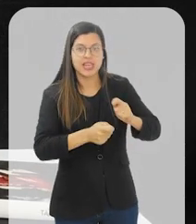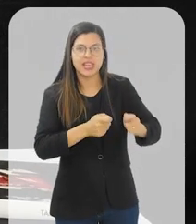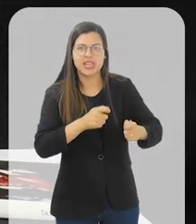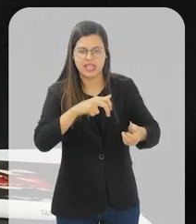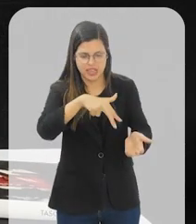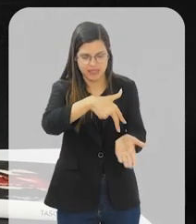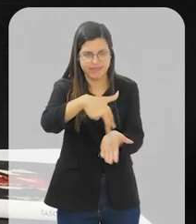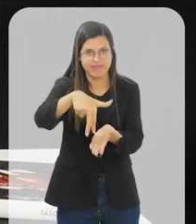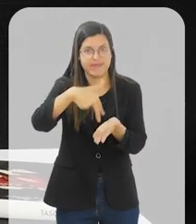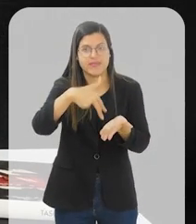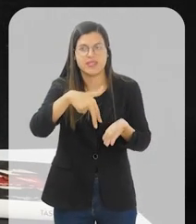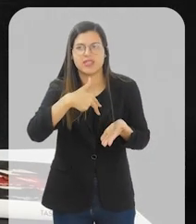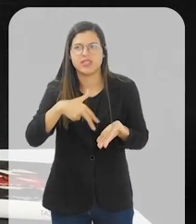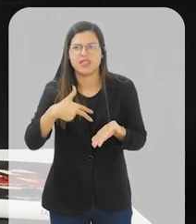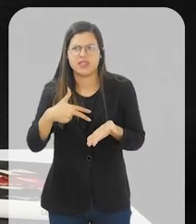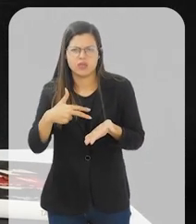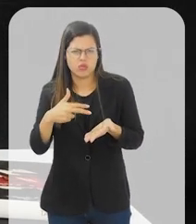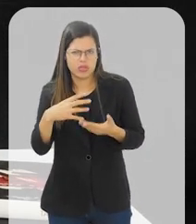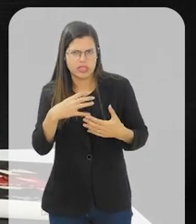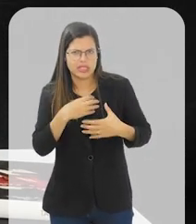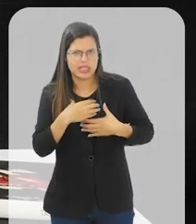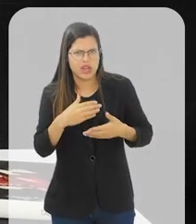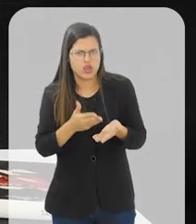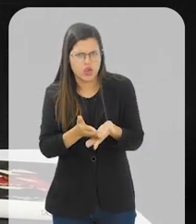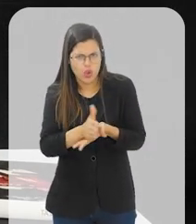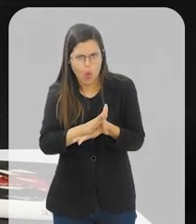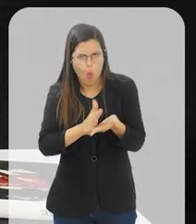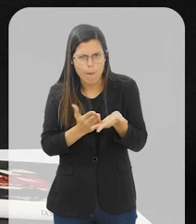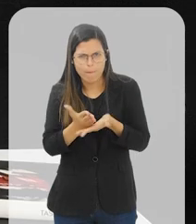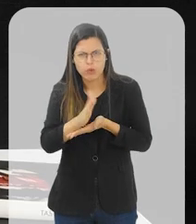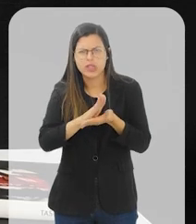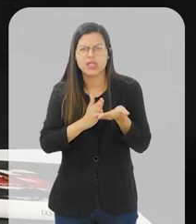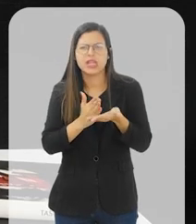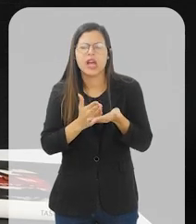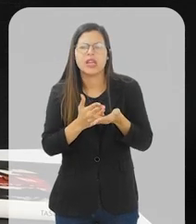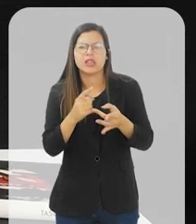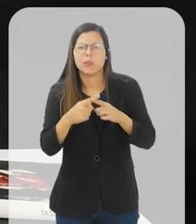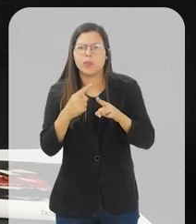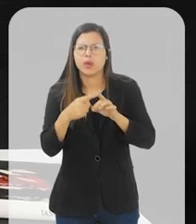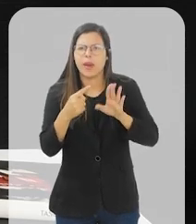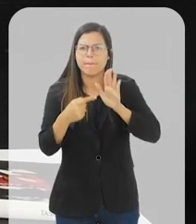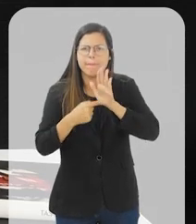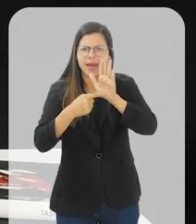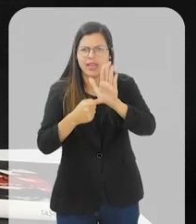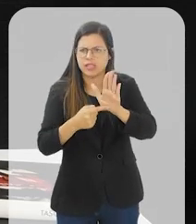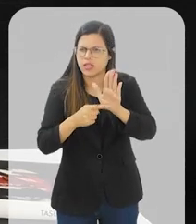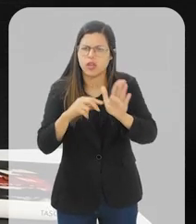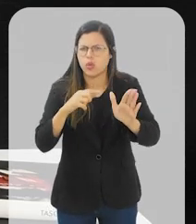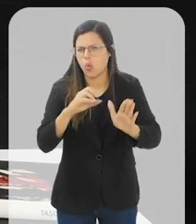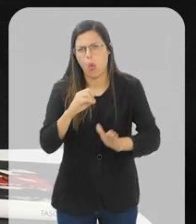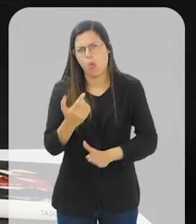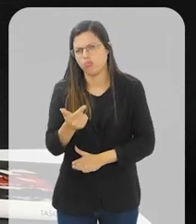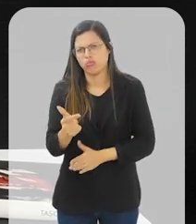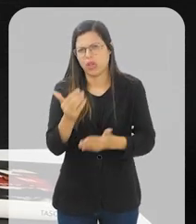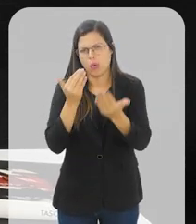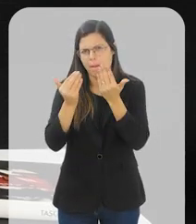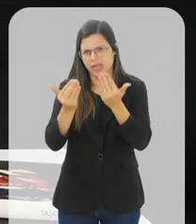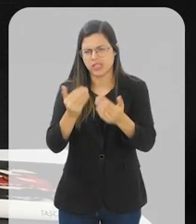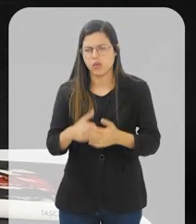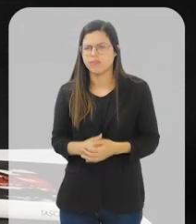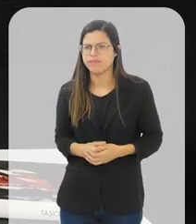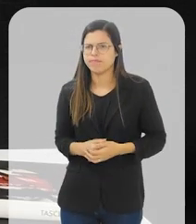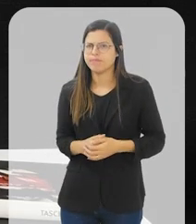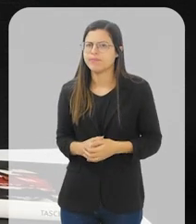A rainha de bateria, às vezes, se sentiu incomodada em você estar fantasiado e talvez aparecendo mais do que ela? Ou não existe esse tipo